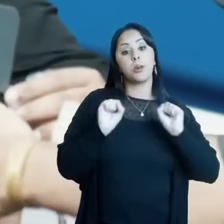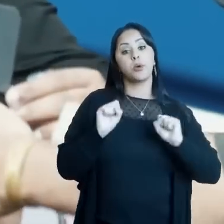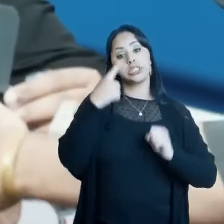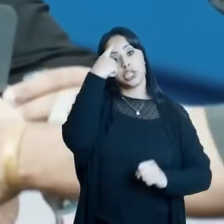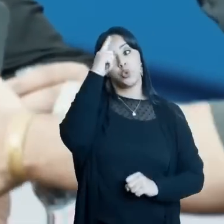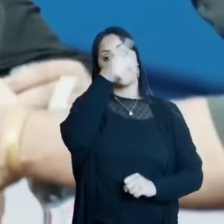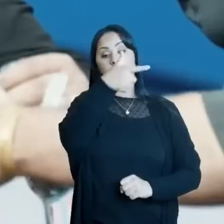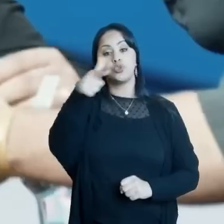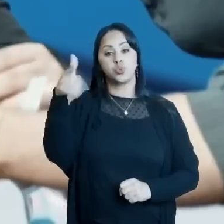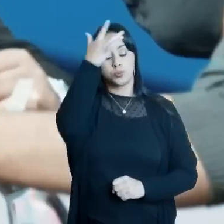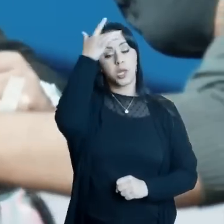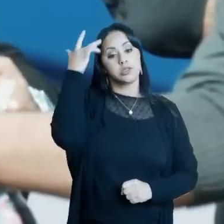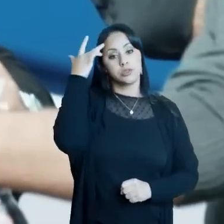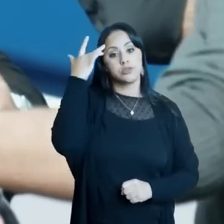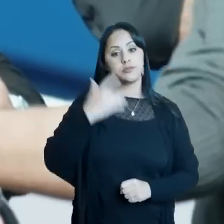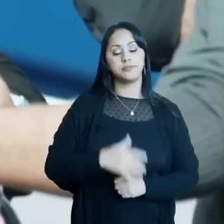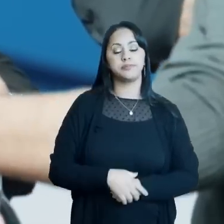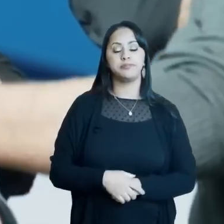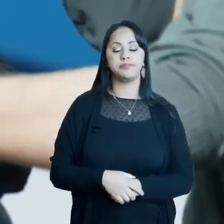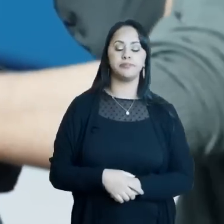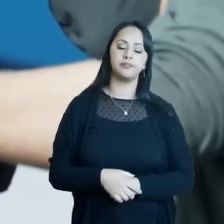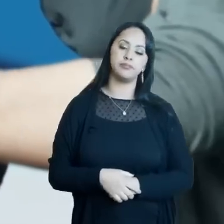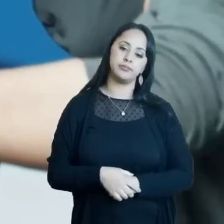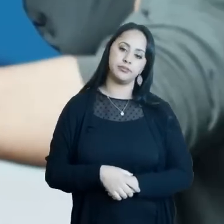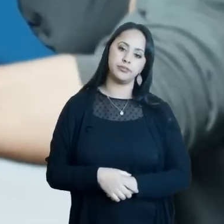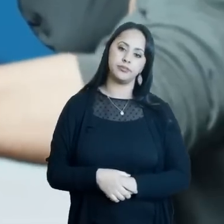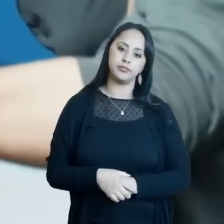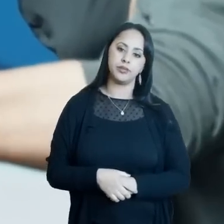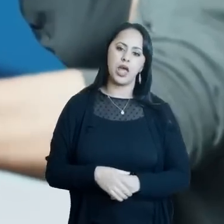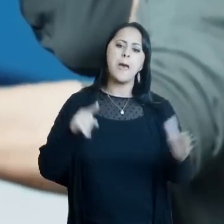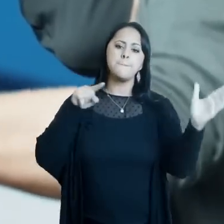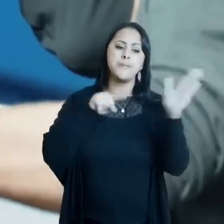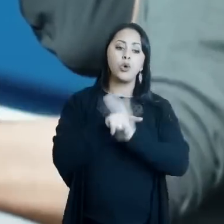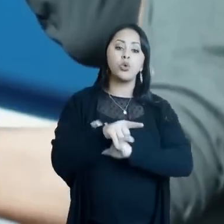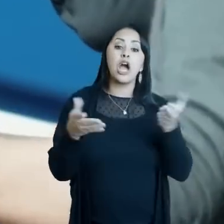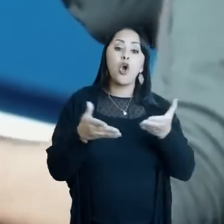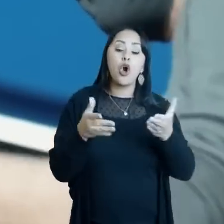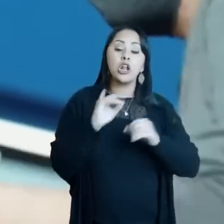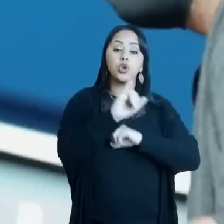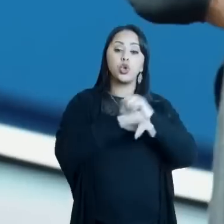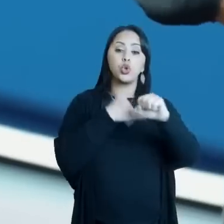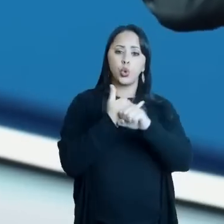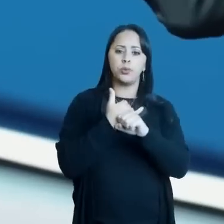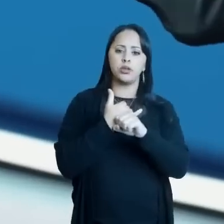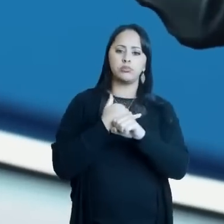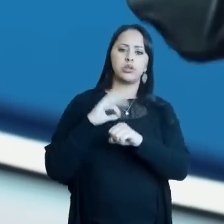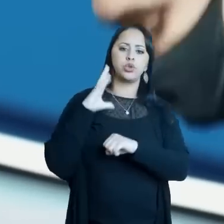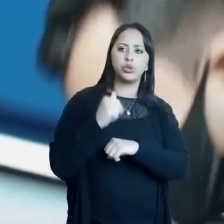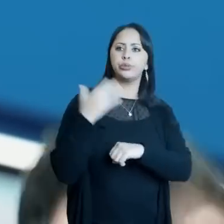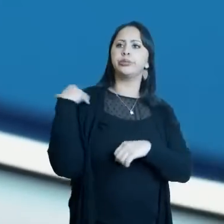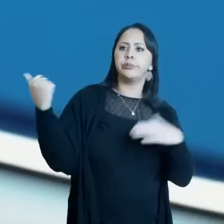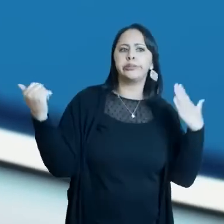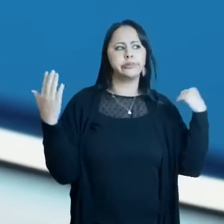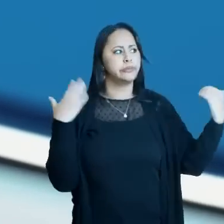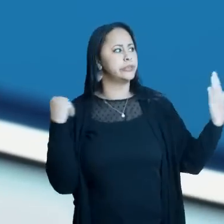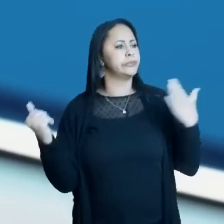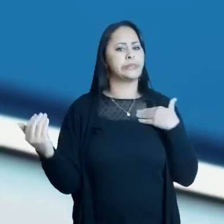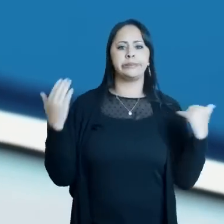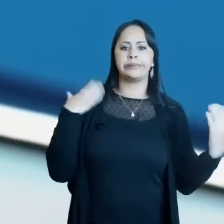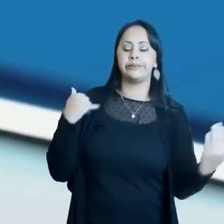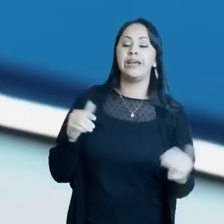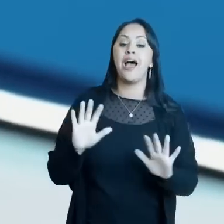mundo. Estrava aí. Não. Kaiser, pede para mandar as perguntas agora no YouTube, que tá todo mundo me chama, né? Manda